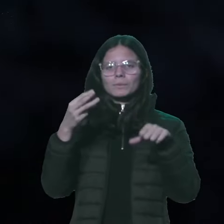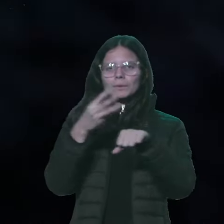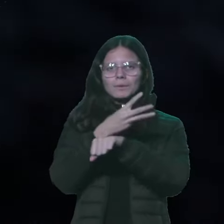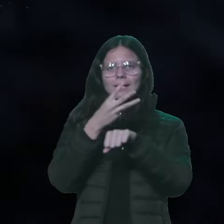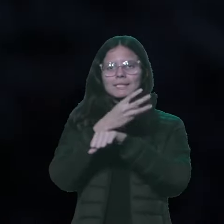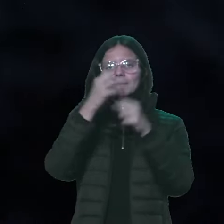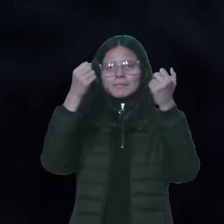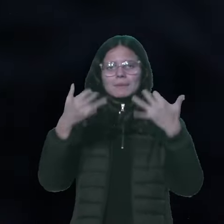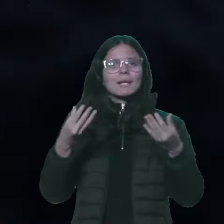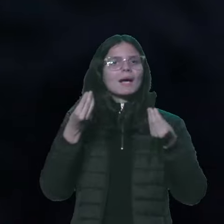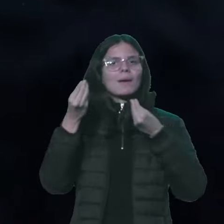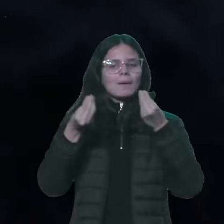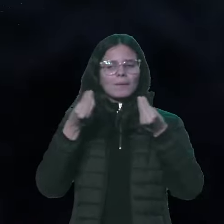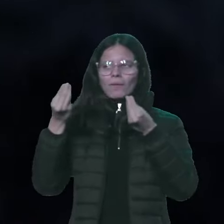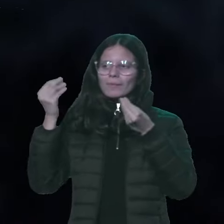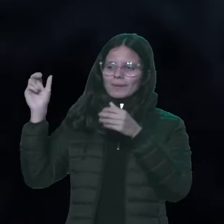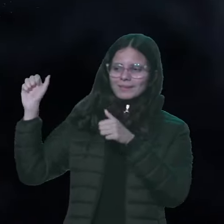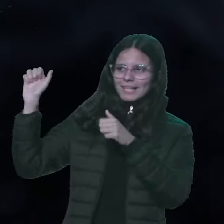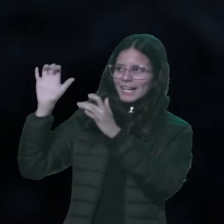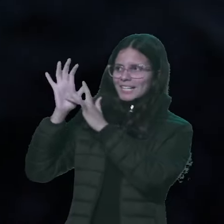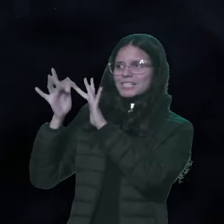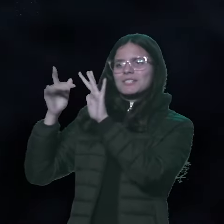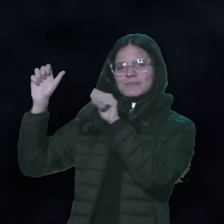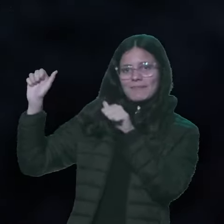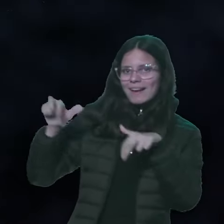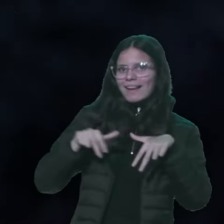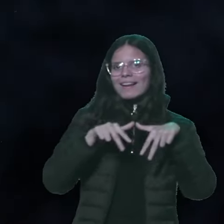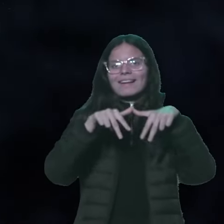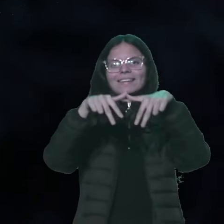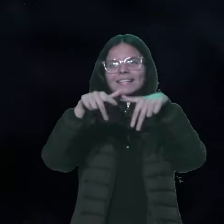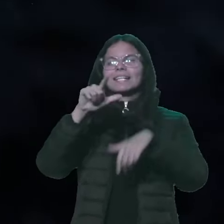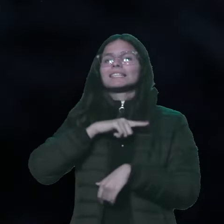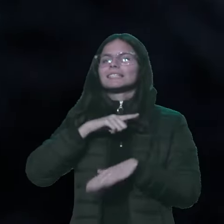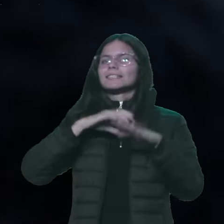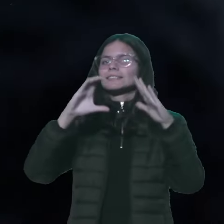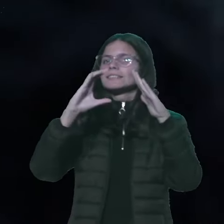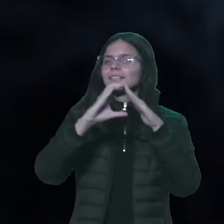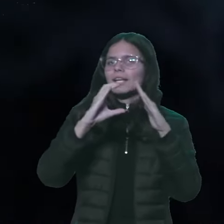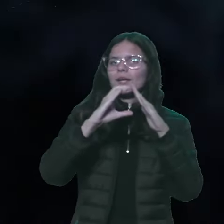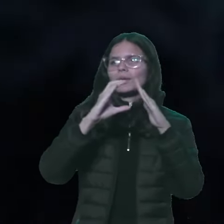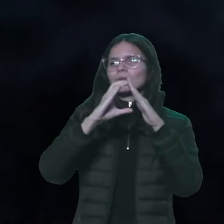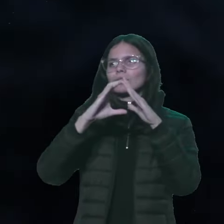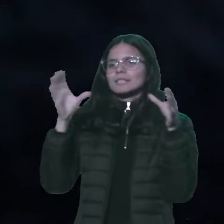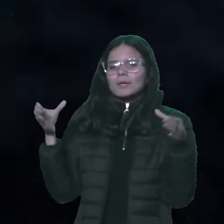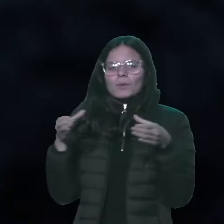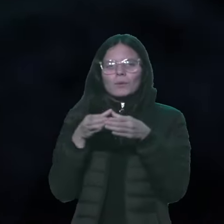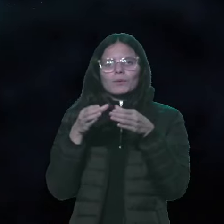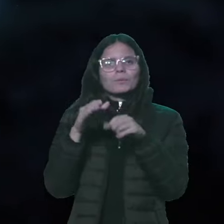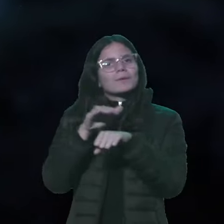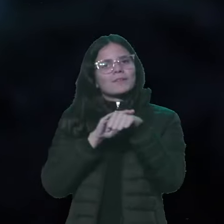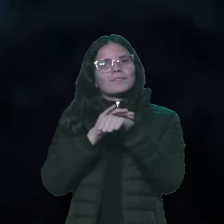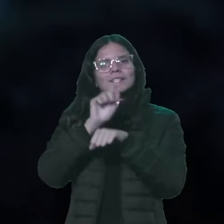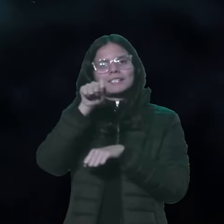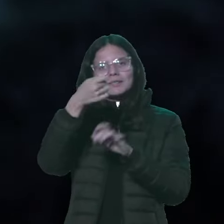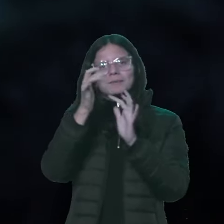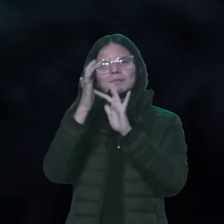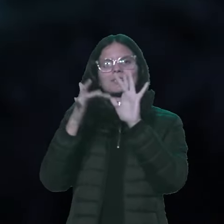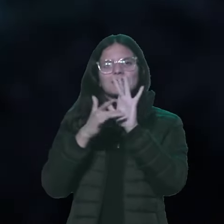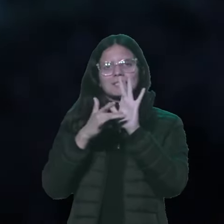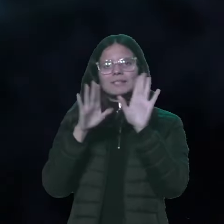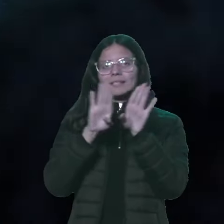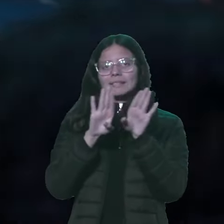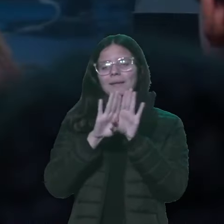A gente tem pequenos grupos que chamam células, que se reúnem para conversar sobre Jesus, para crescer junto, e